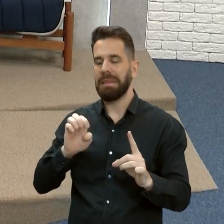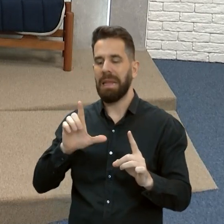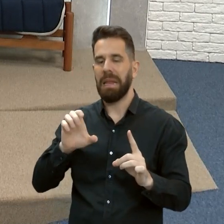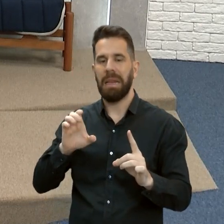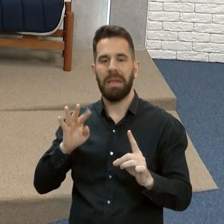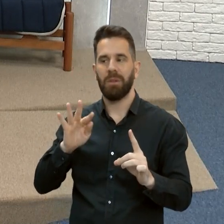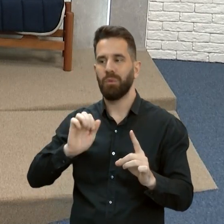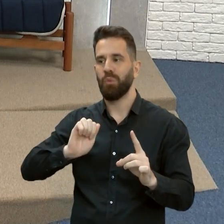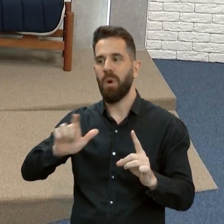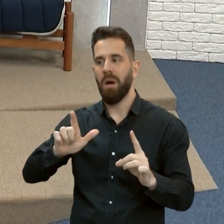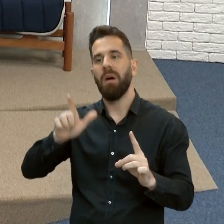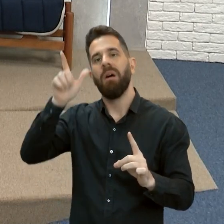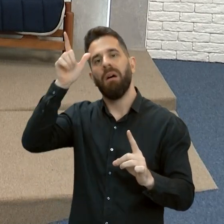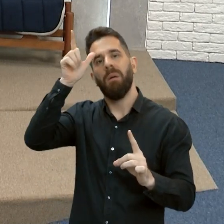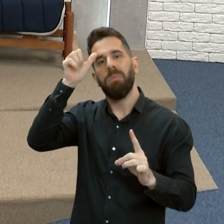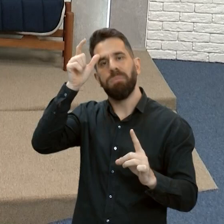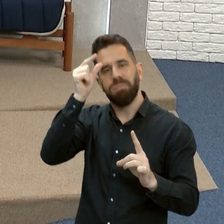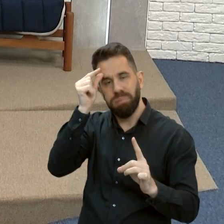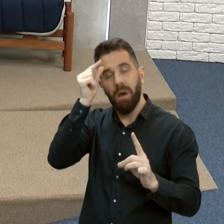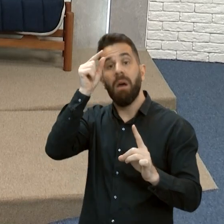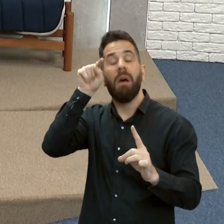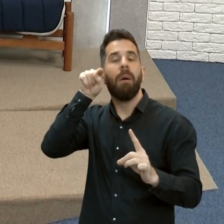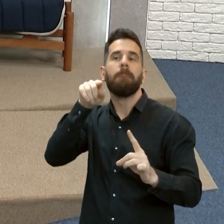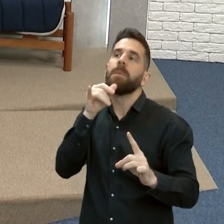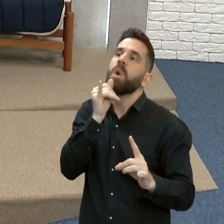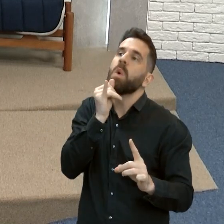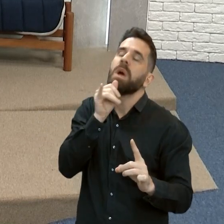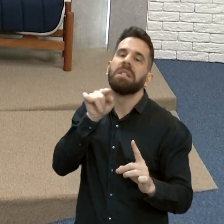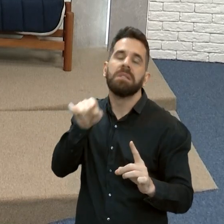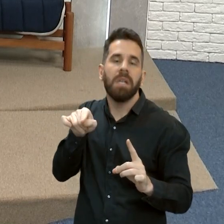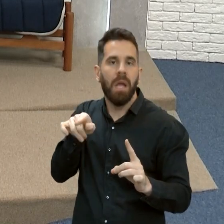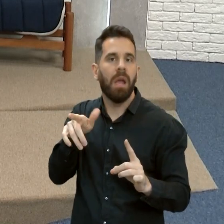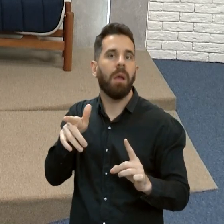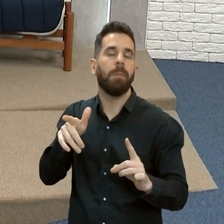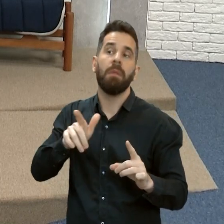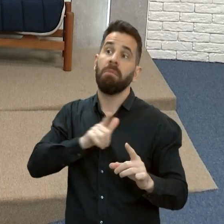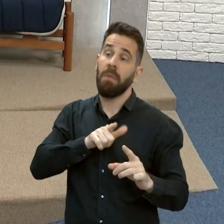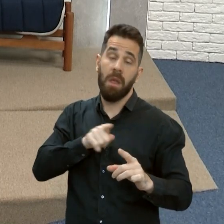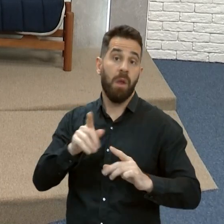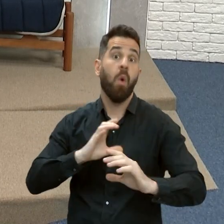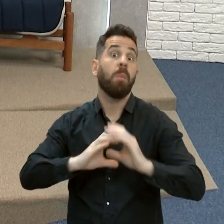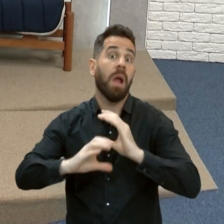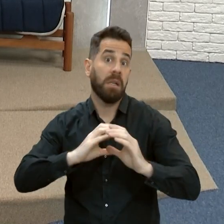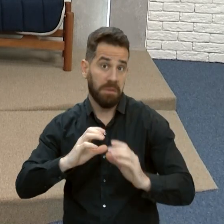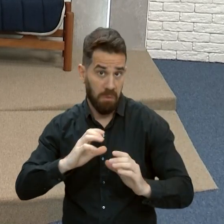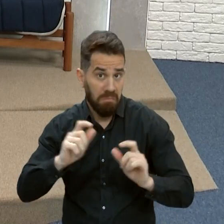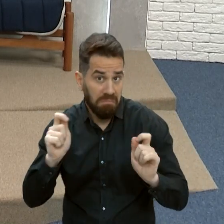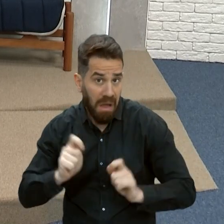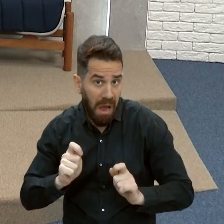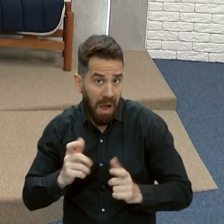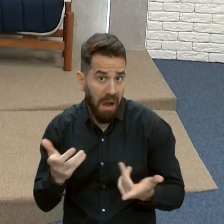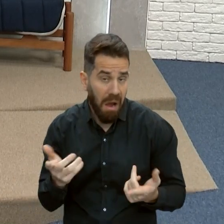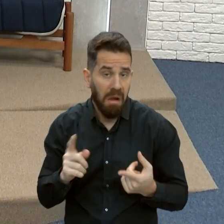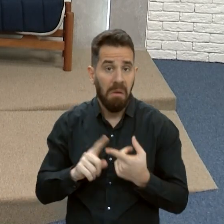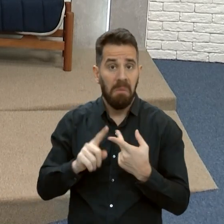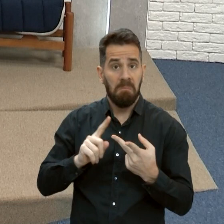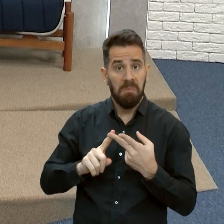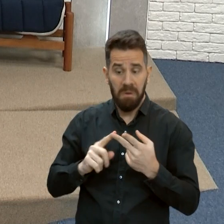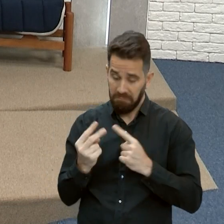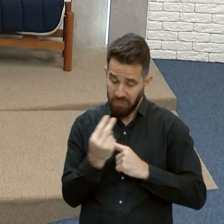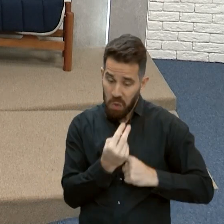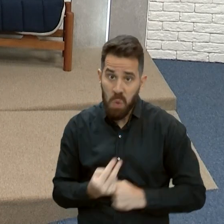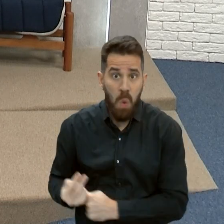exemplo, comunicação. Por exemplo, higiene do próprio corpo. Né? Outro exemplo